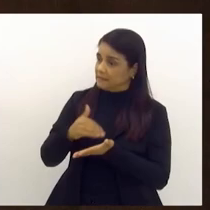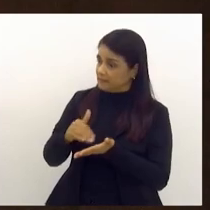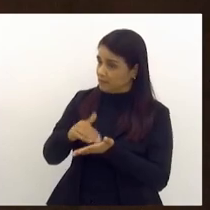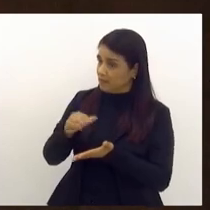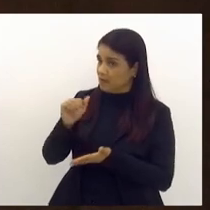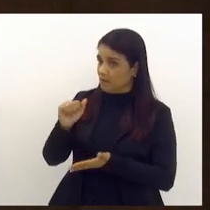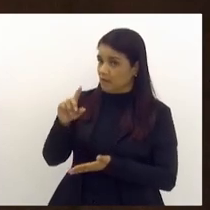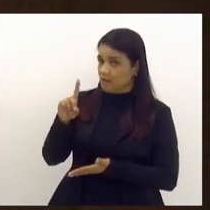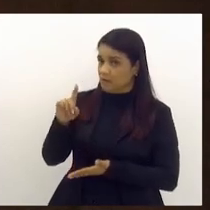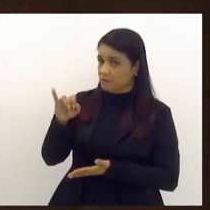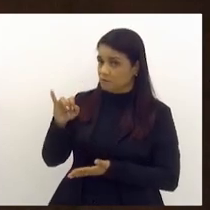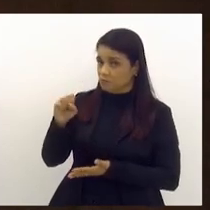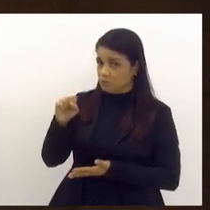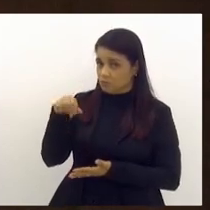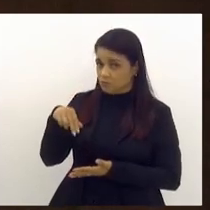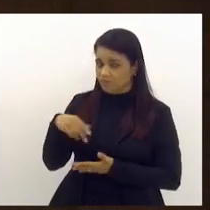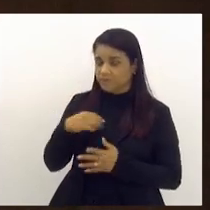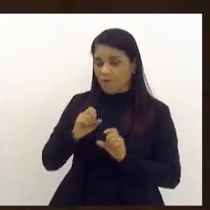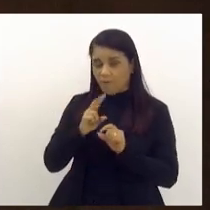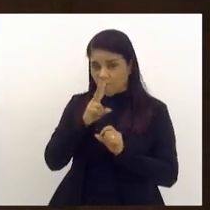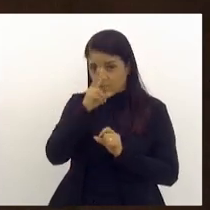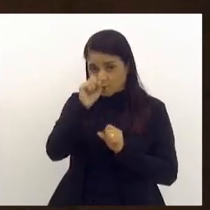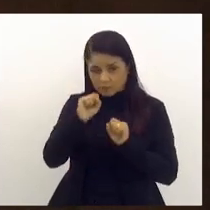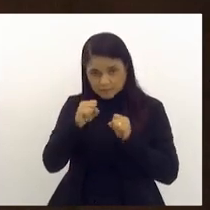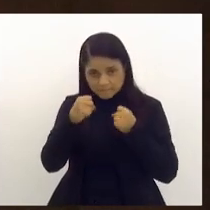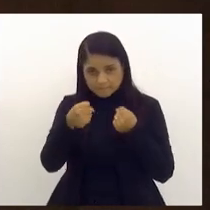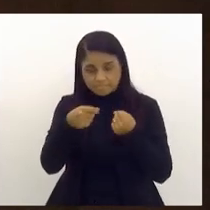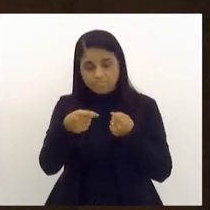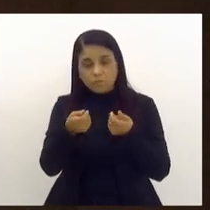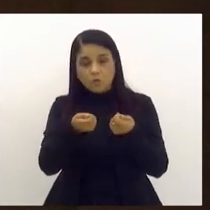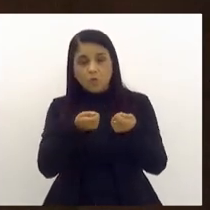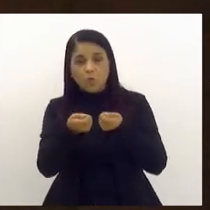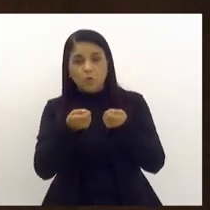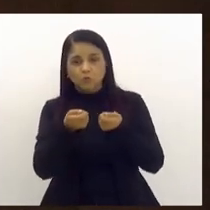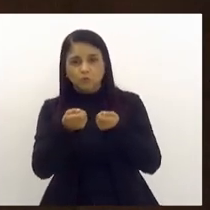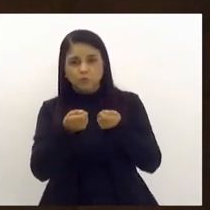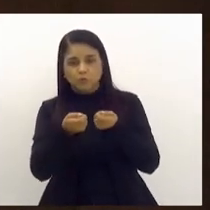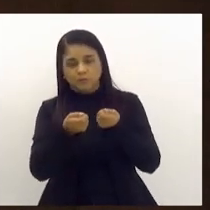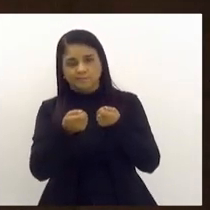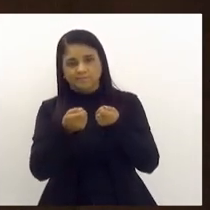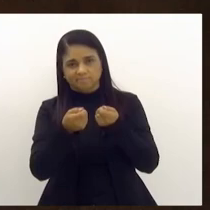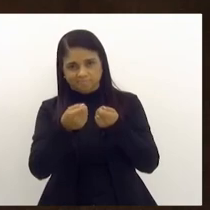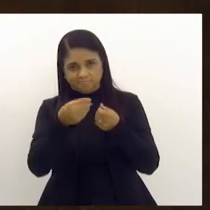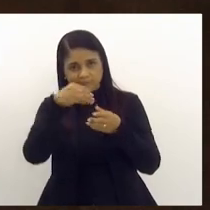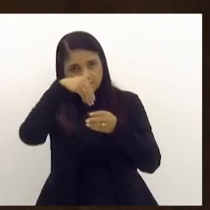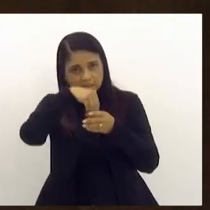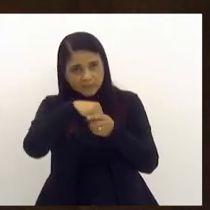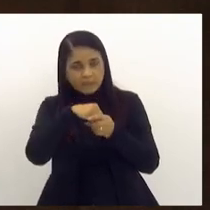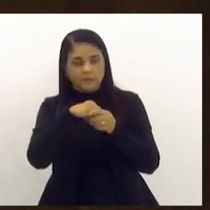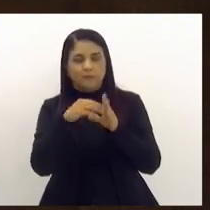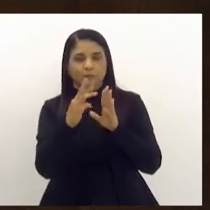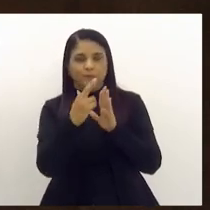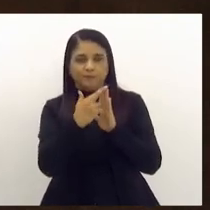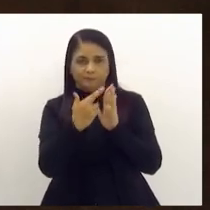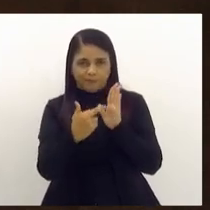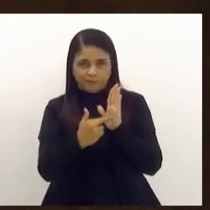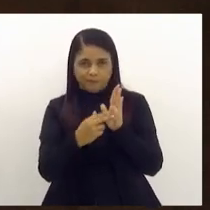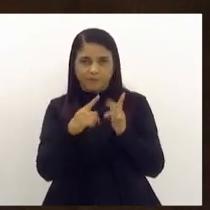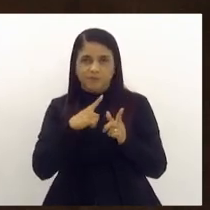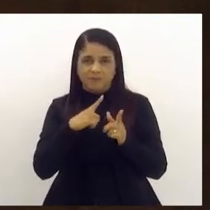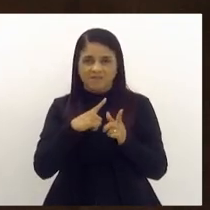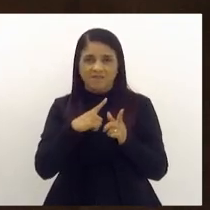gente fortalecer o nosso controle interno. O controle interno está